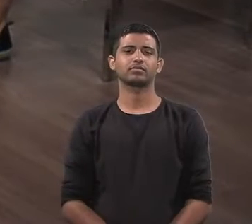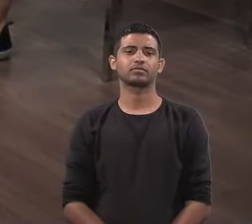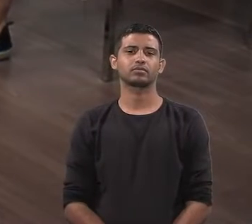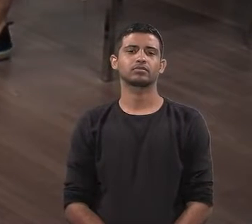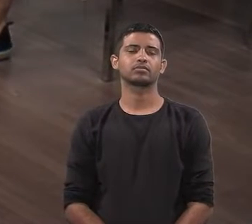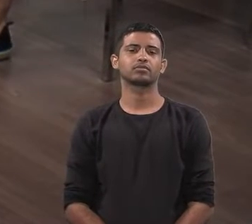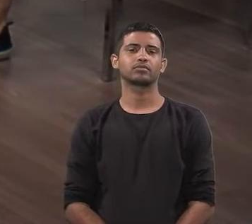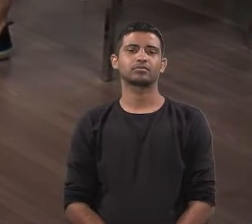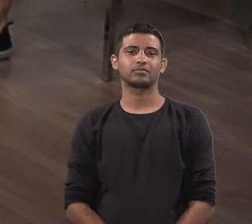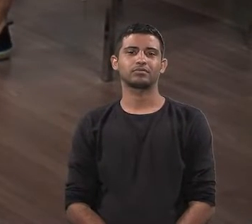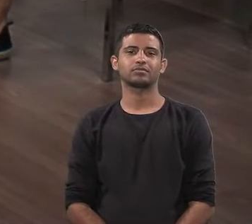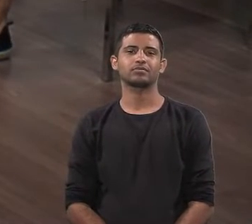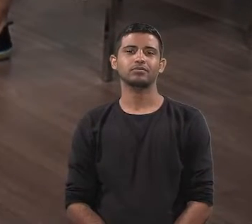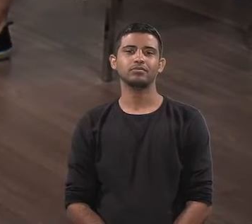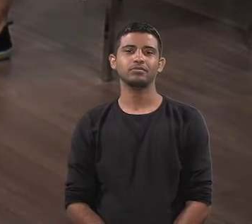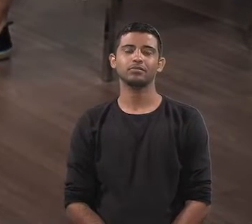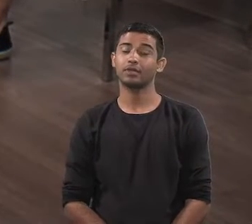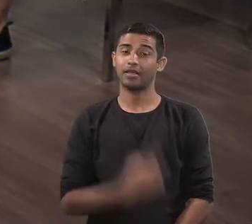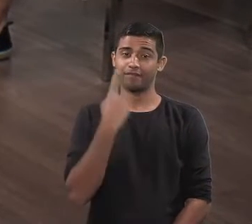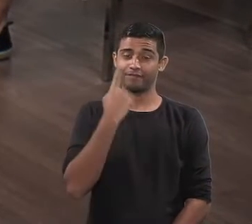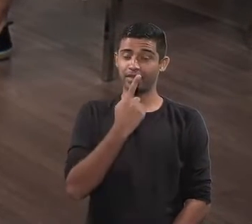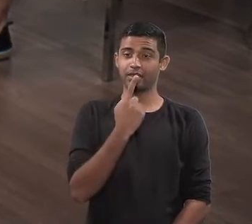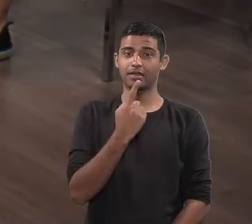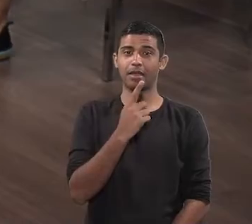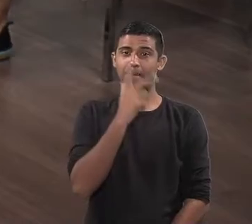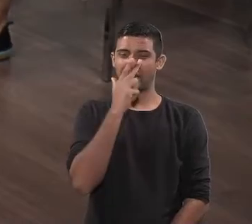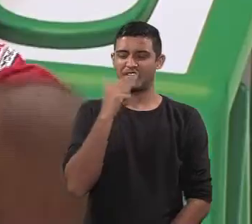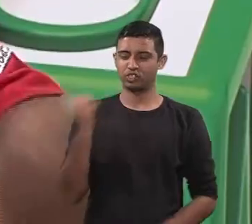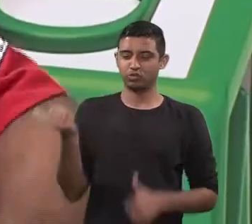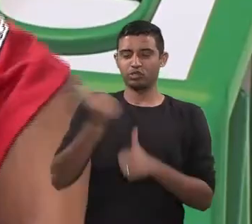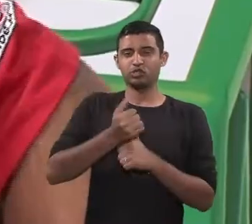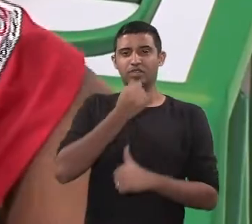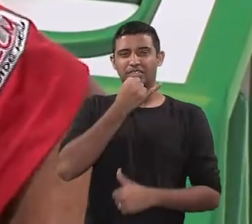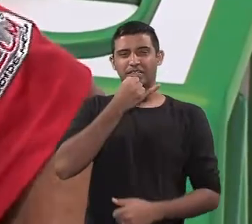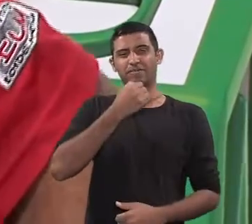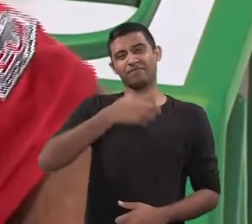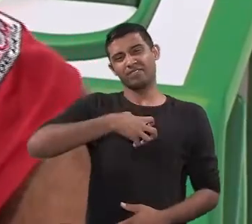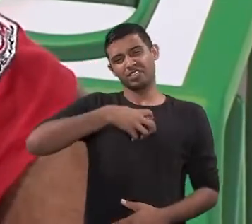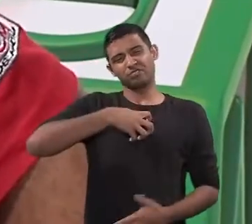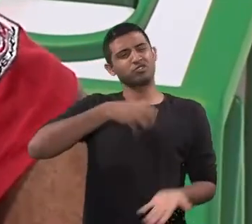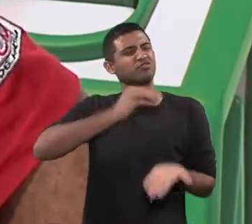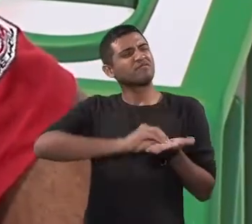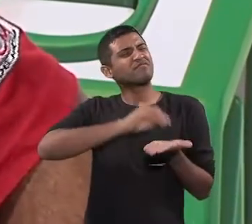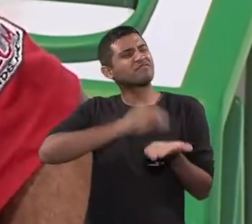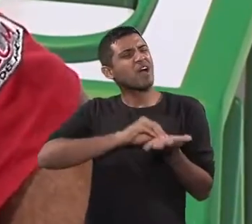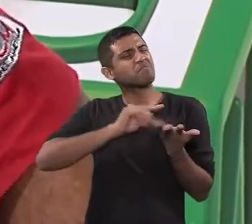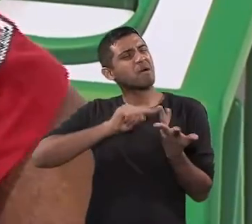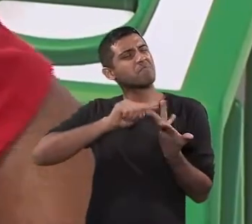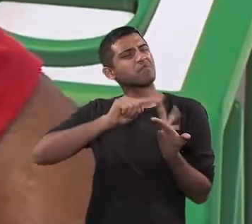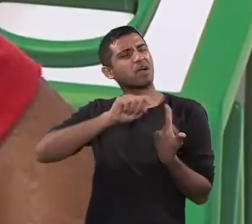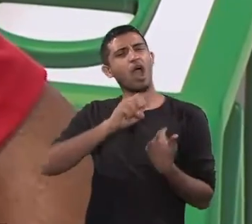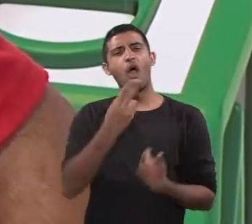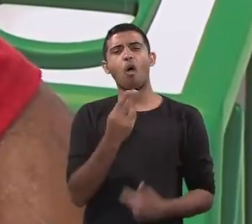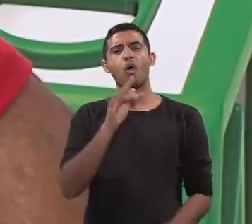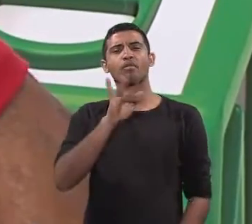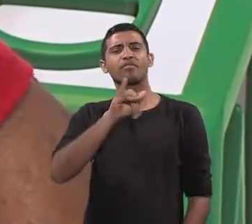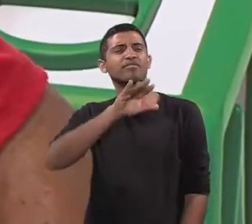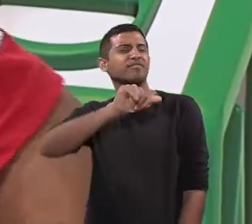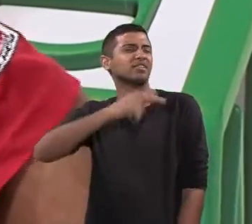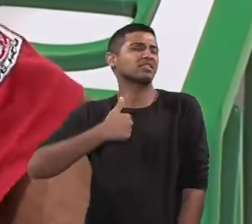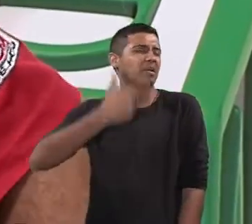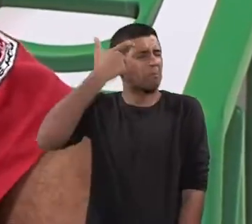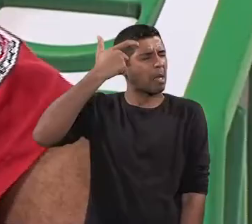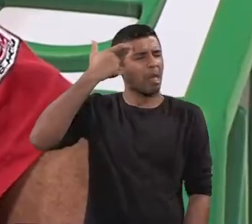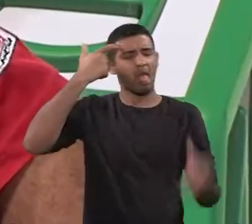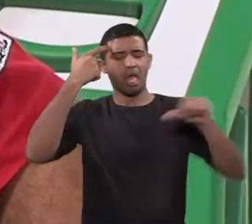Droga, na verdade, ele vai suprir uma necessidade emocional, né, ou física, daquele